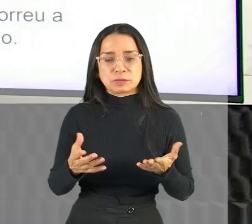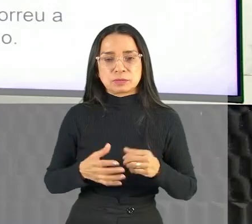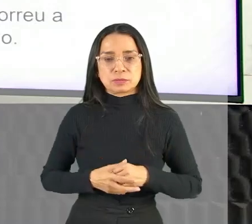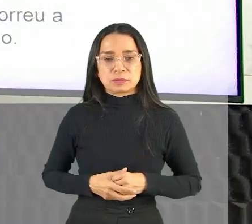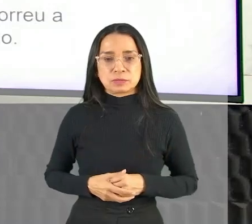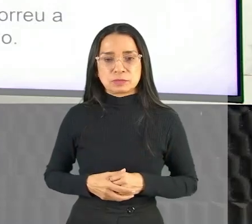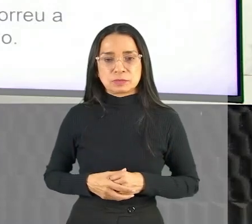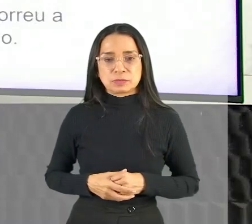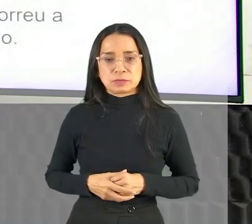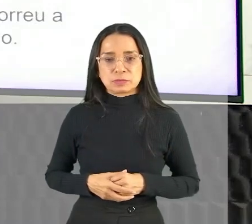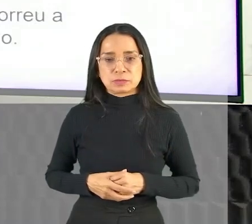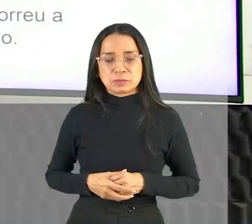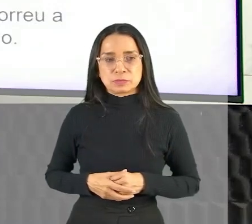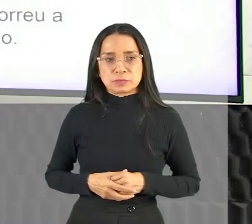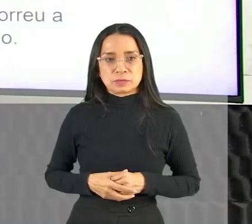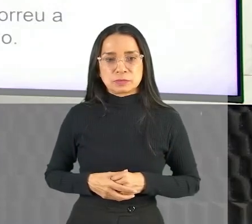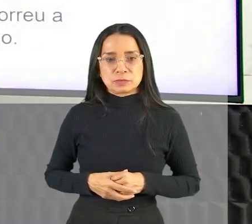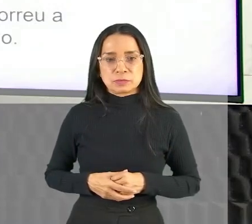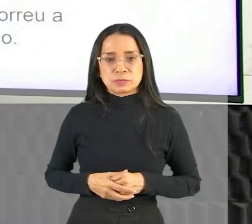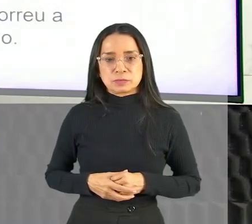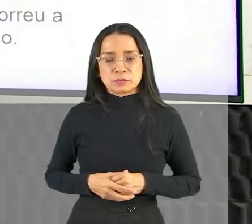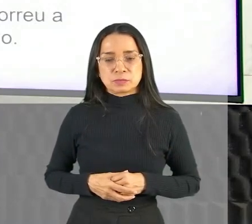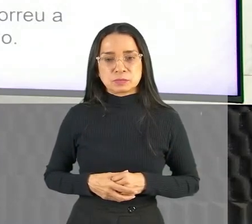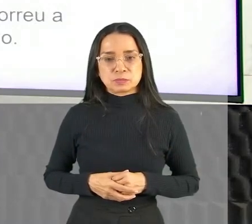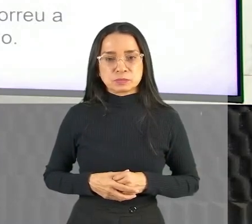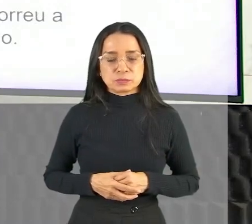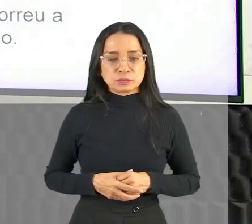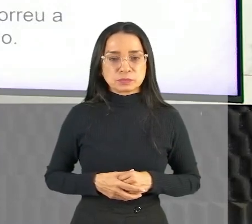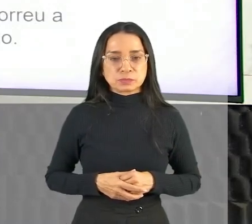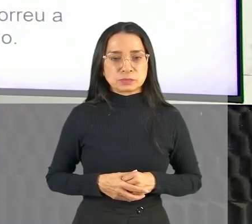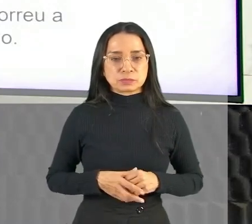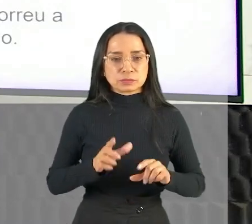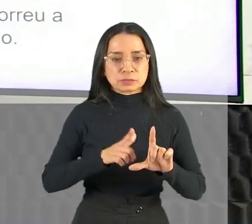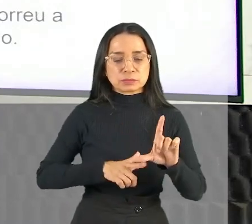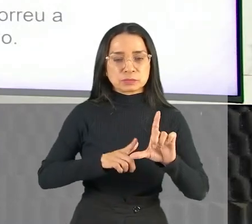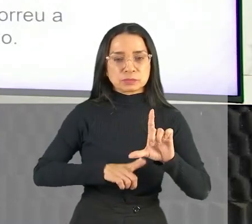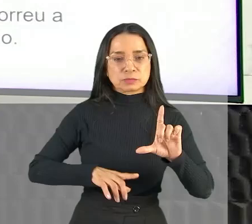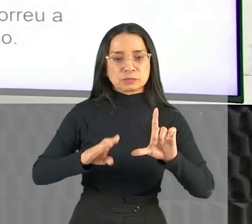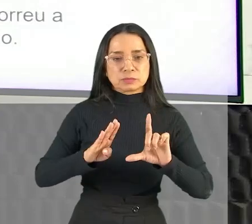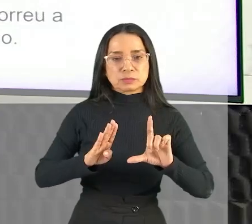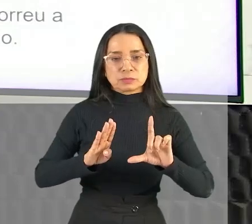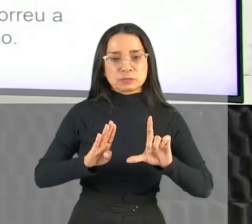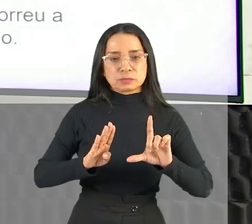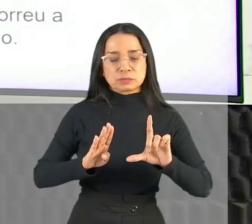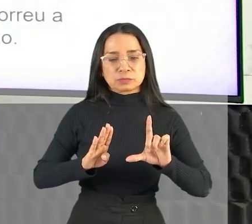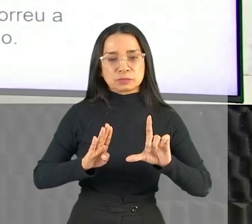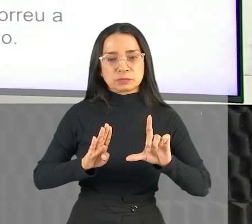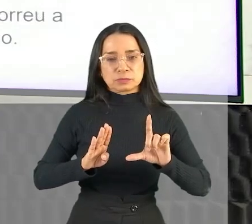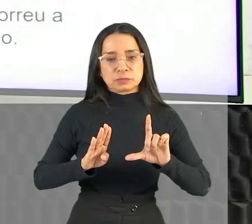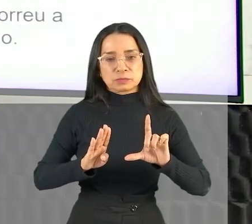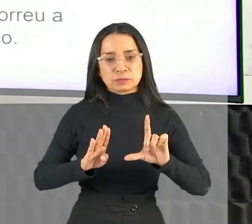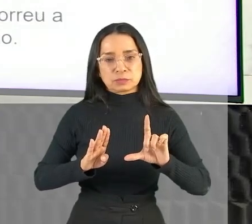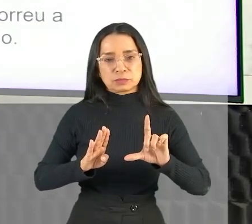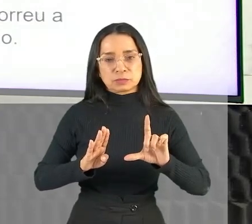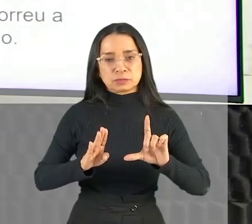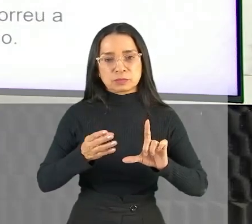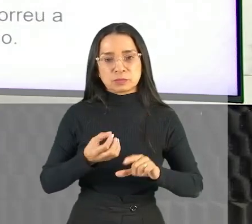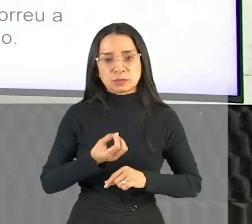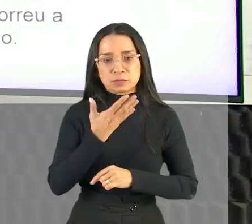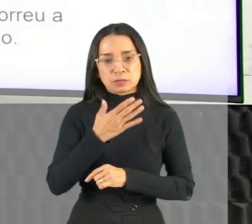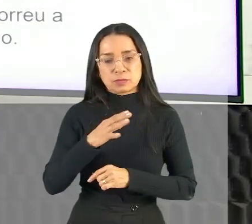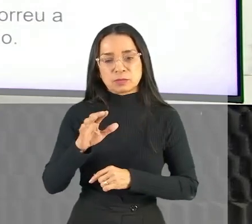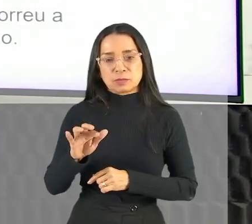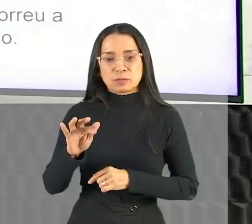foi. Então, letra A está fora. Por fagocitose, bom, a